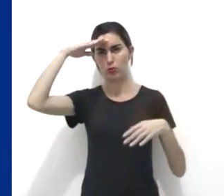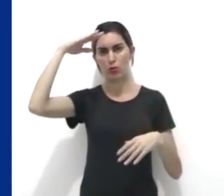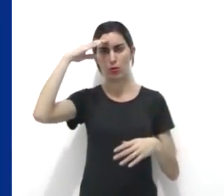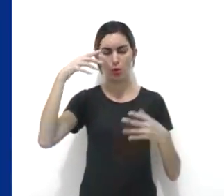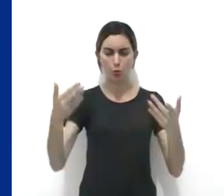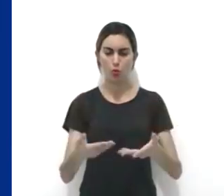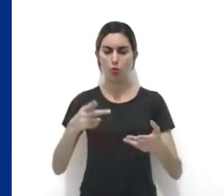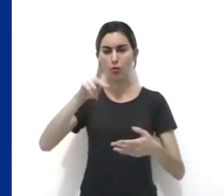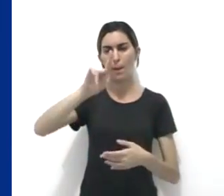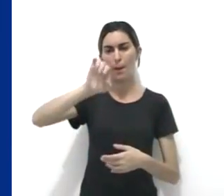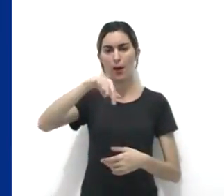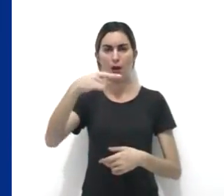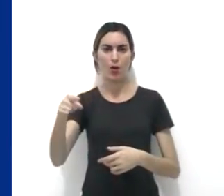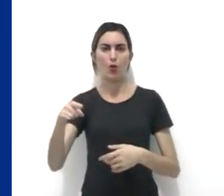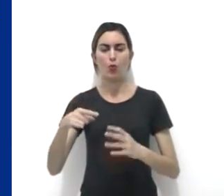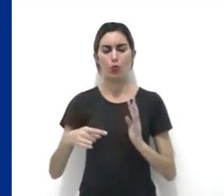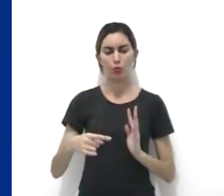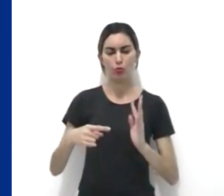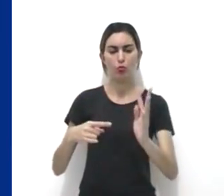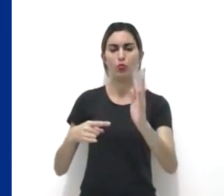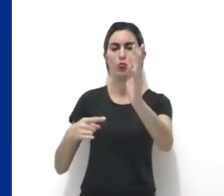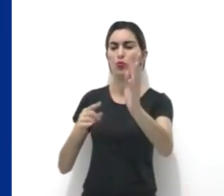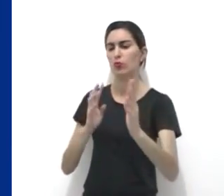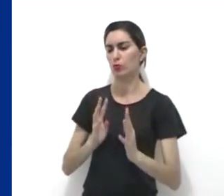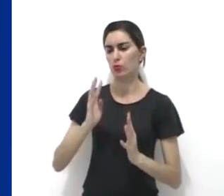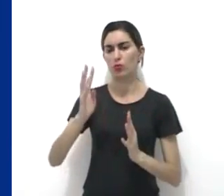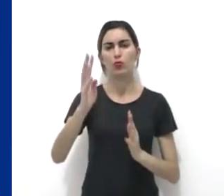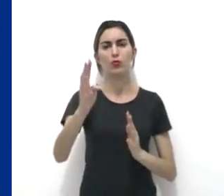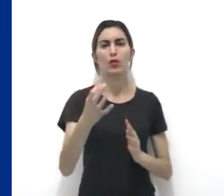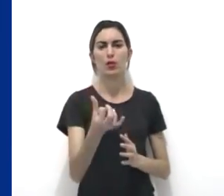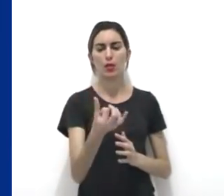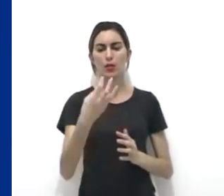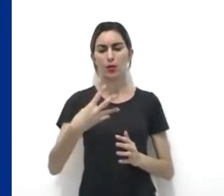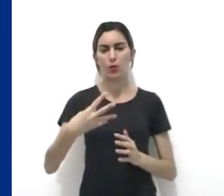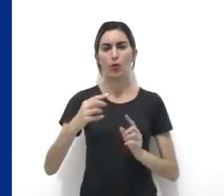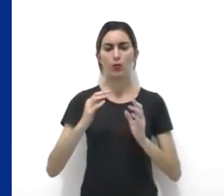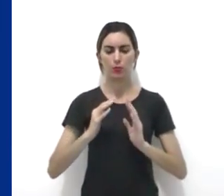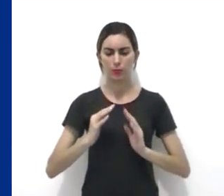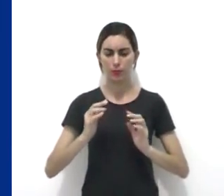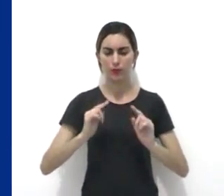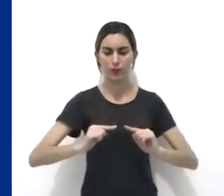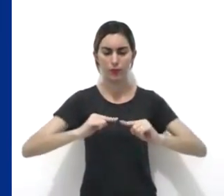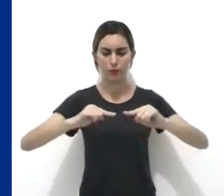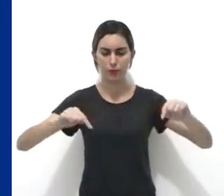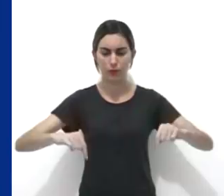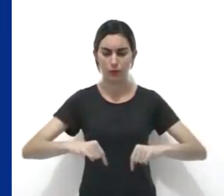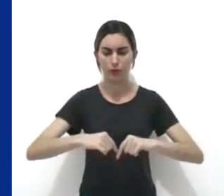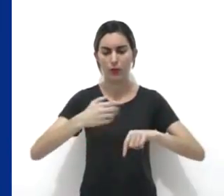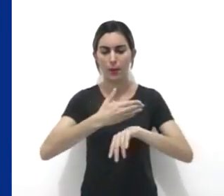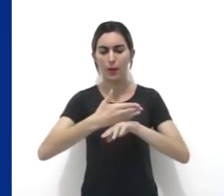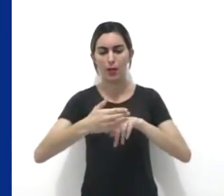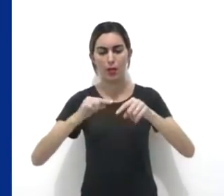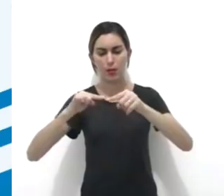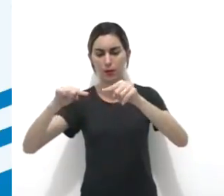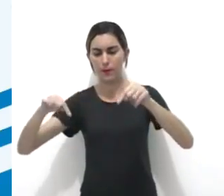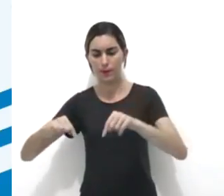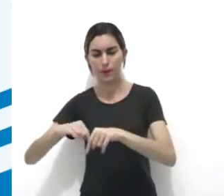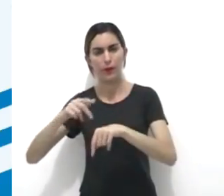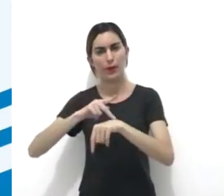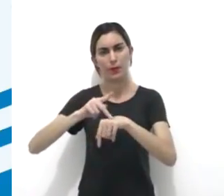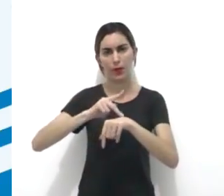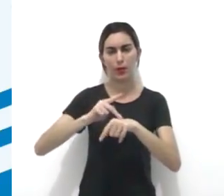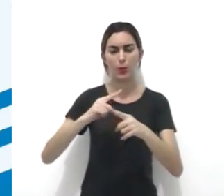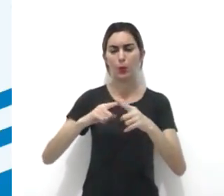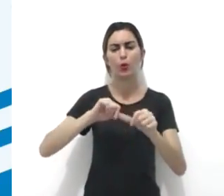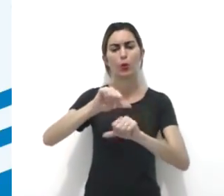atualmente os peões, dispostos nos 4 cantos do tabuleiro de 64 casas, geralmente brancas e pretas. Então,